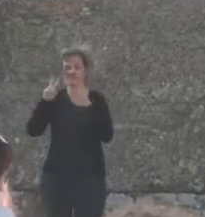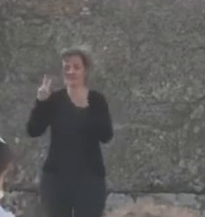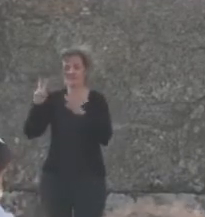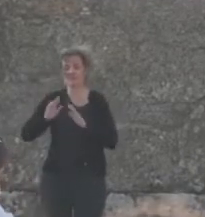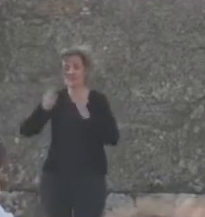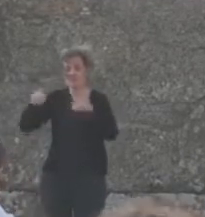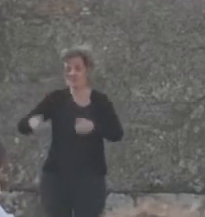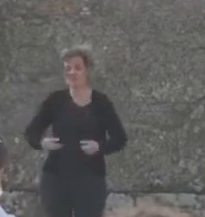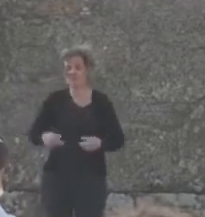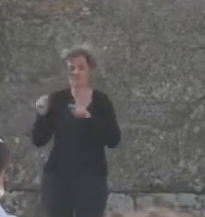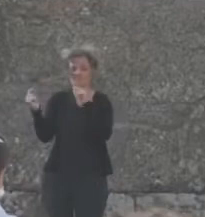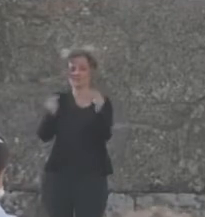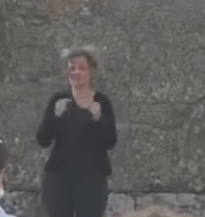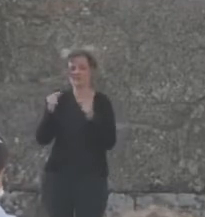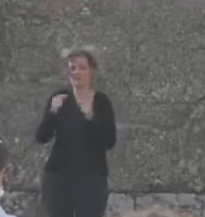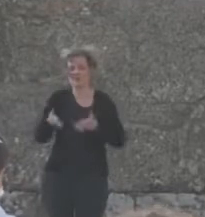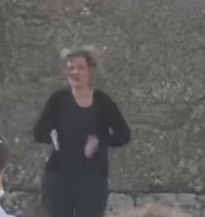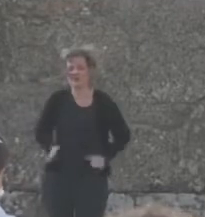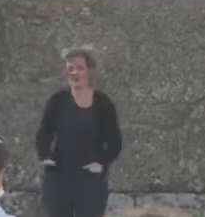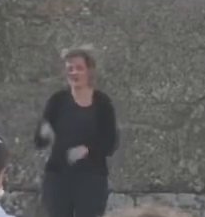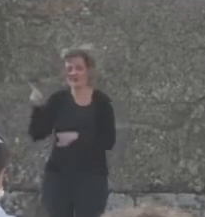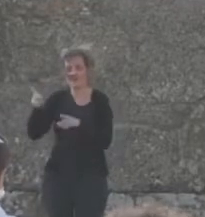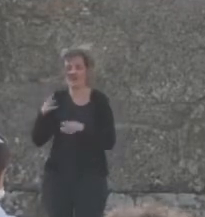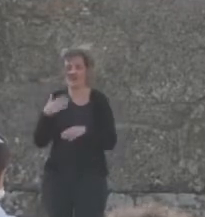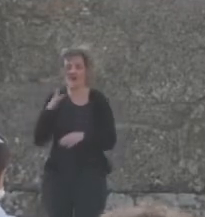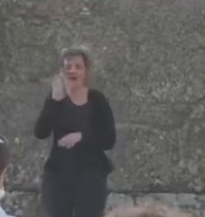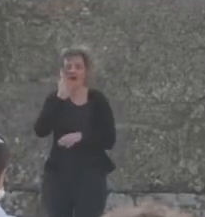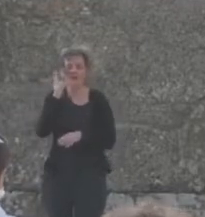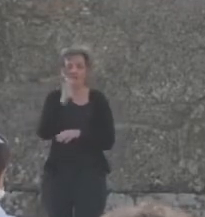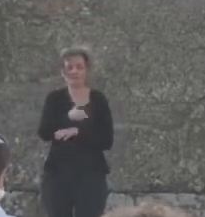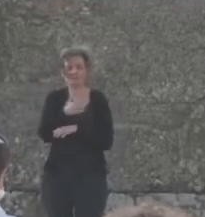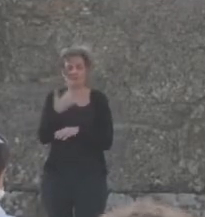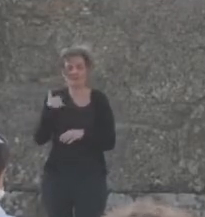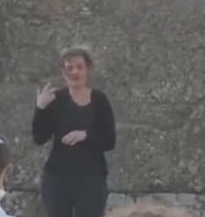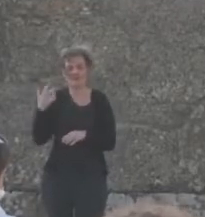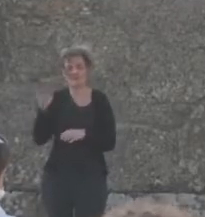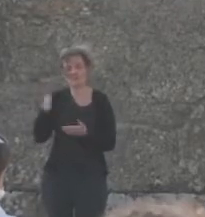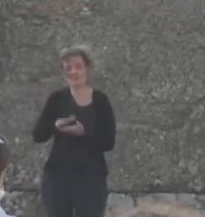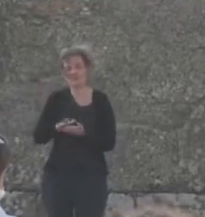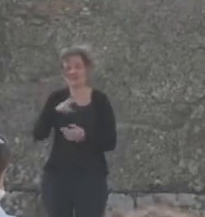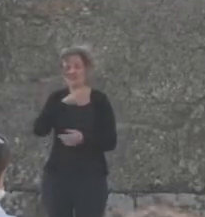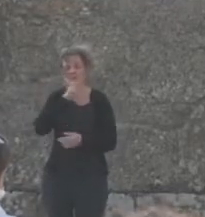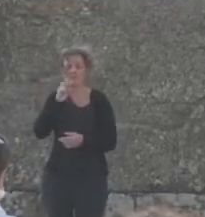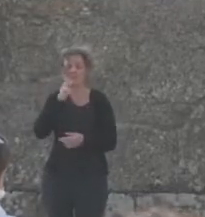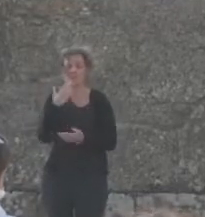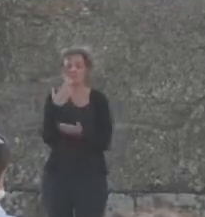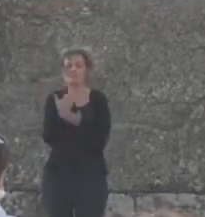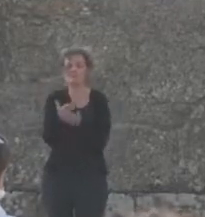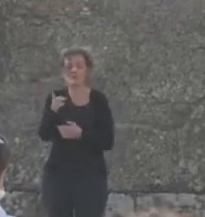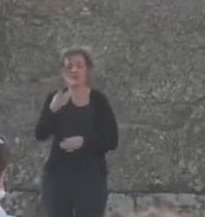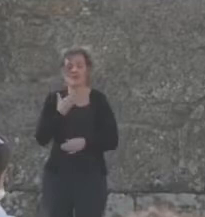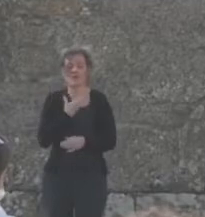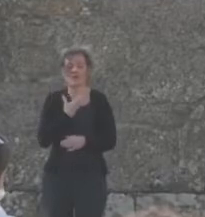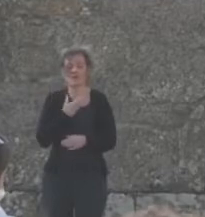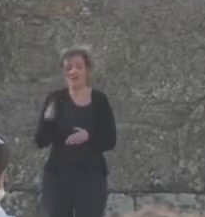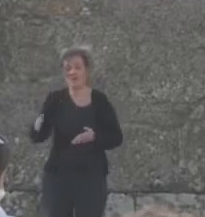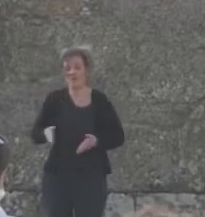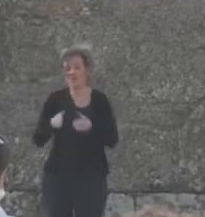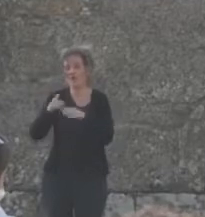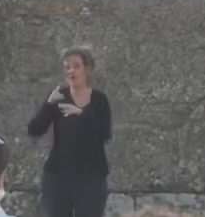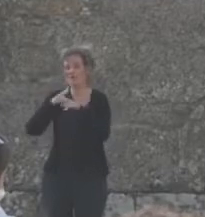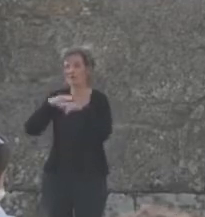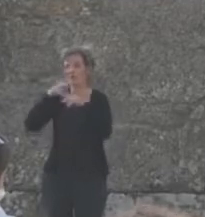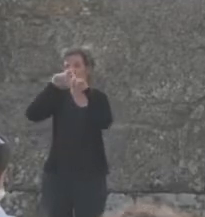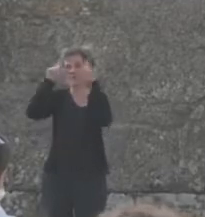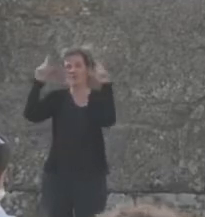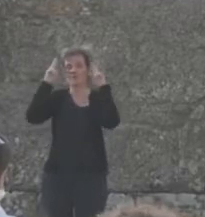retomamos as conversas coa filla do alcalde fusilado, xa morrera viúva, para solicitar ao concello unha rúa que levara o nome de